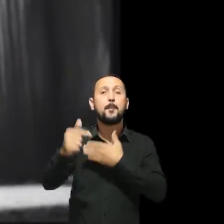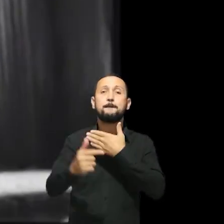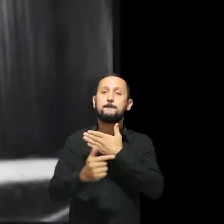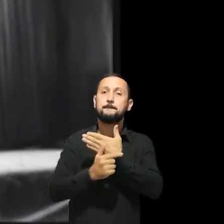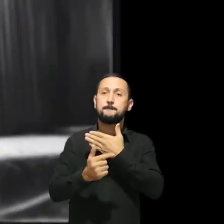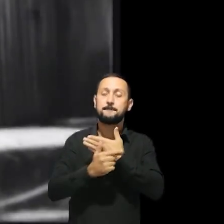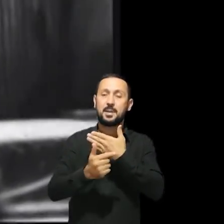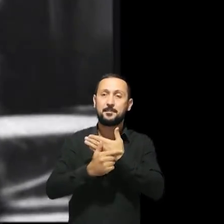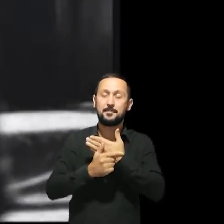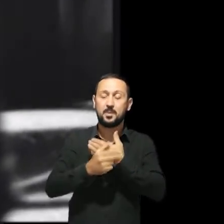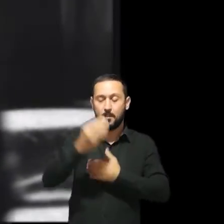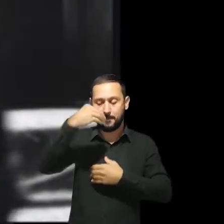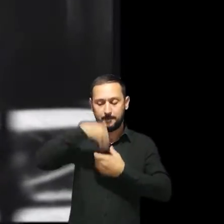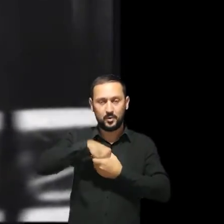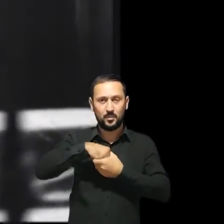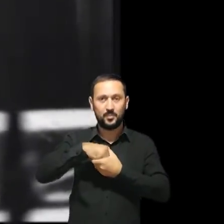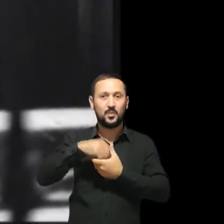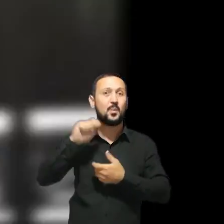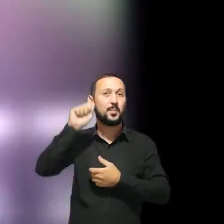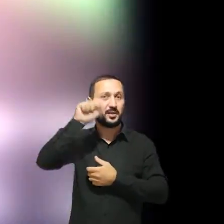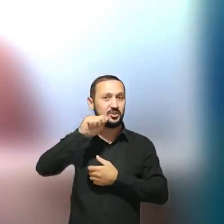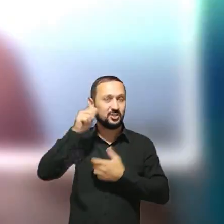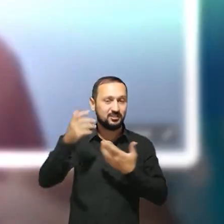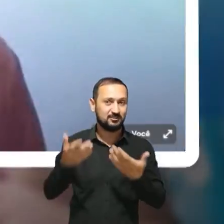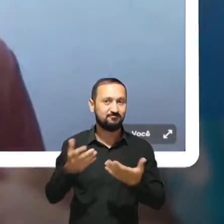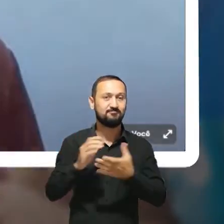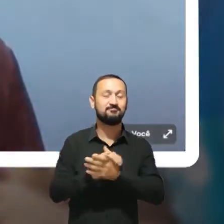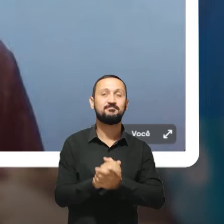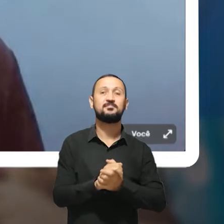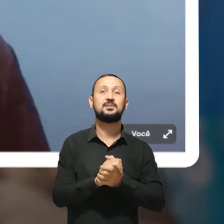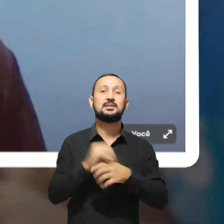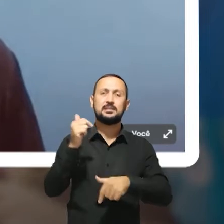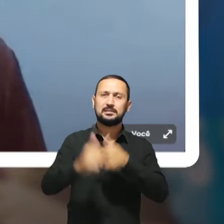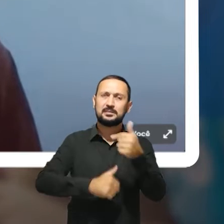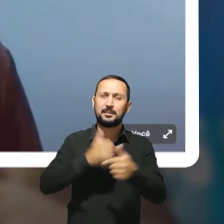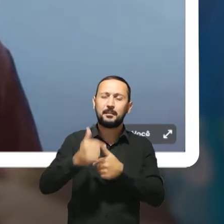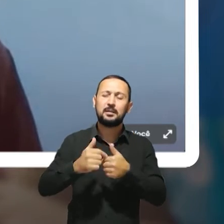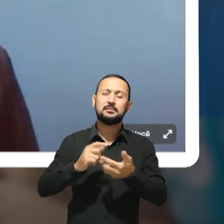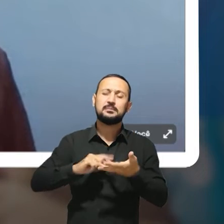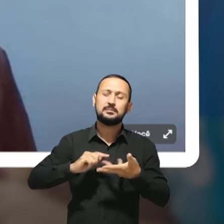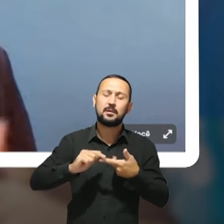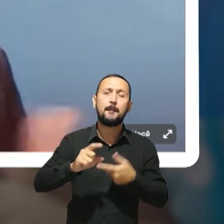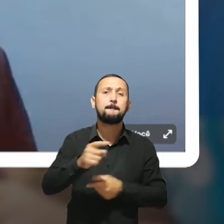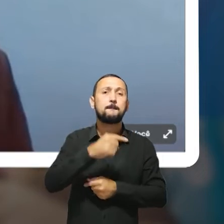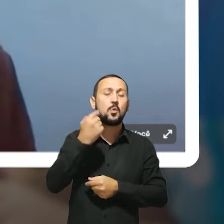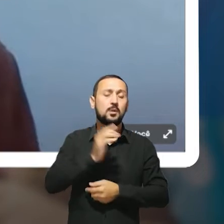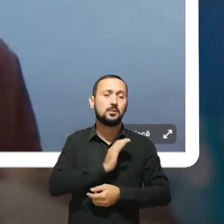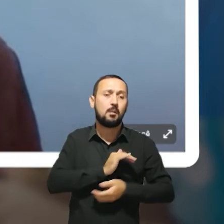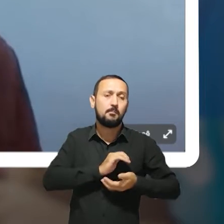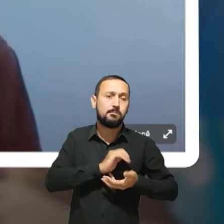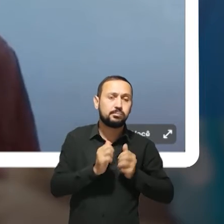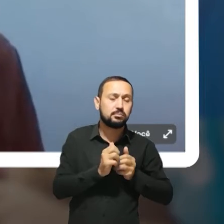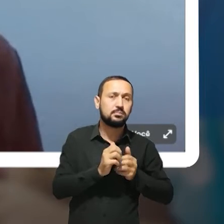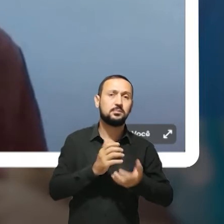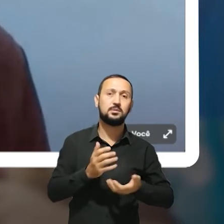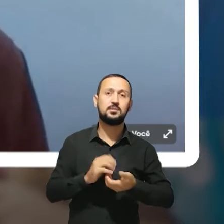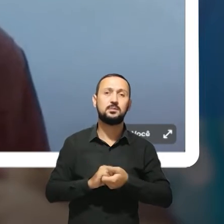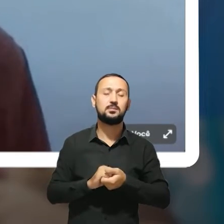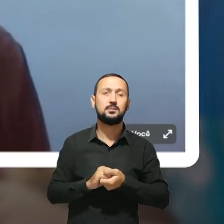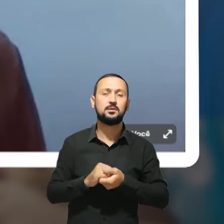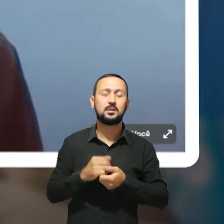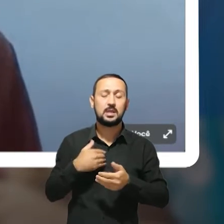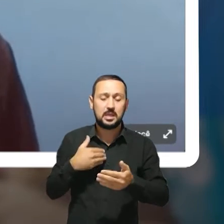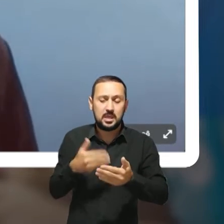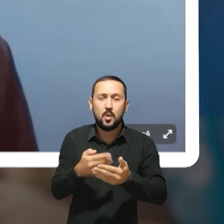consciência do seu papel como artista. Então, ela trabalhava muito, acabou morrendo de